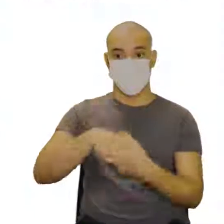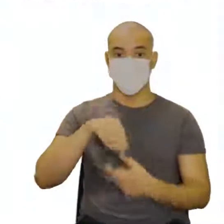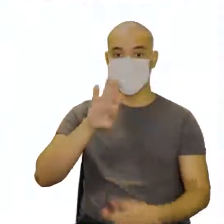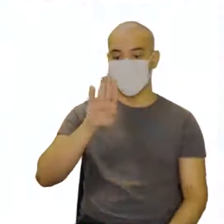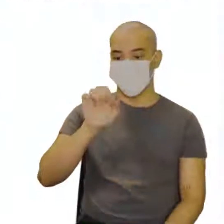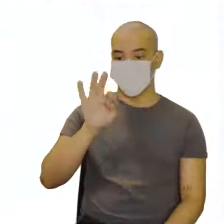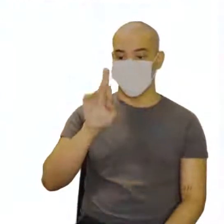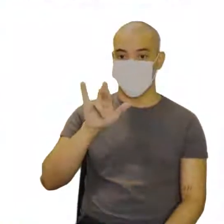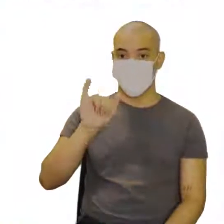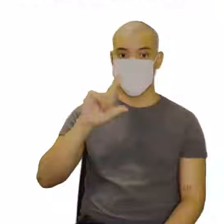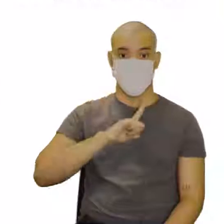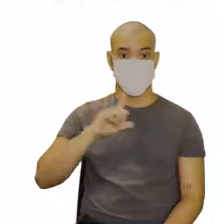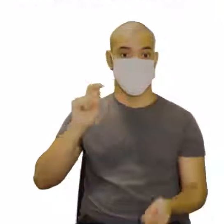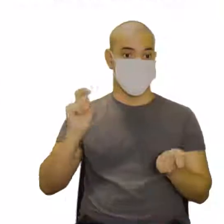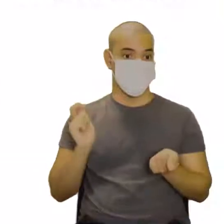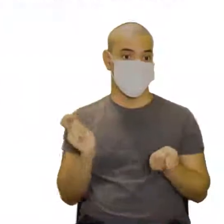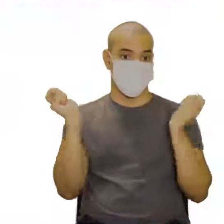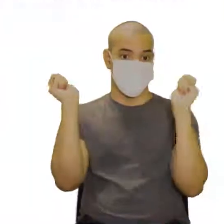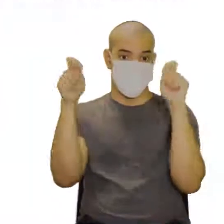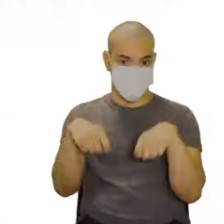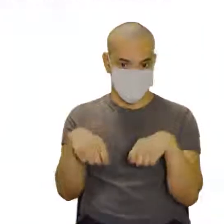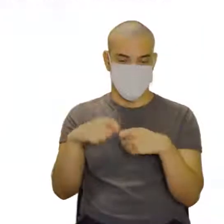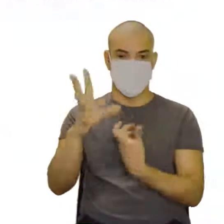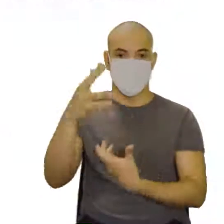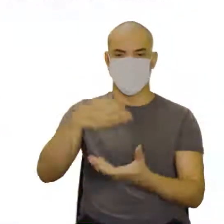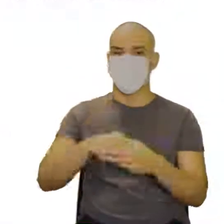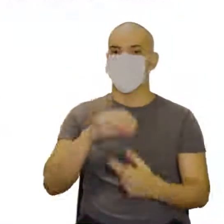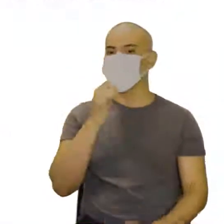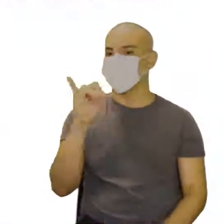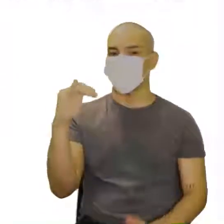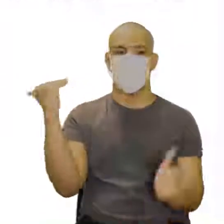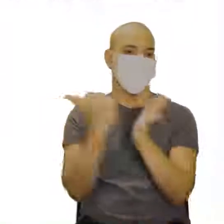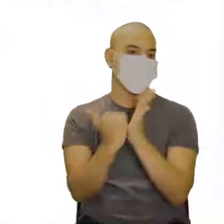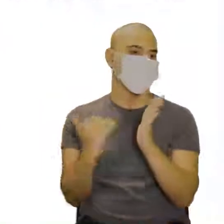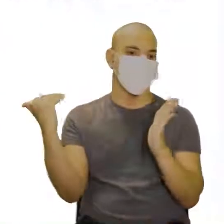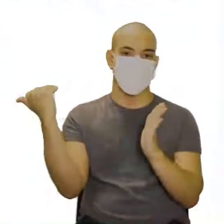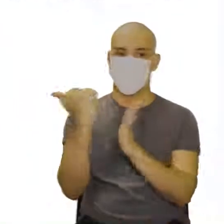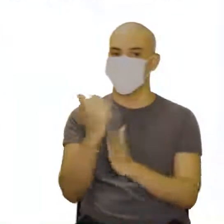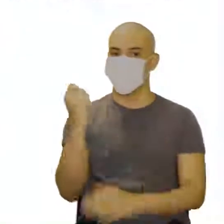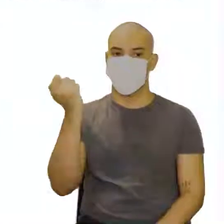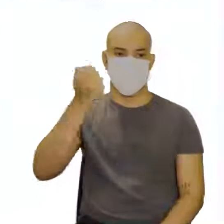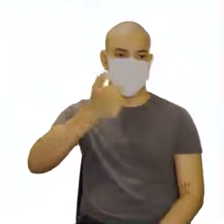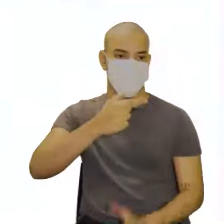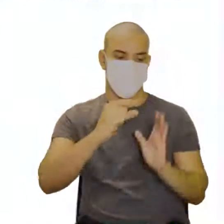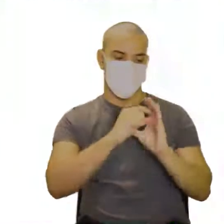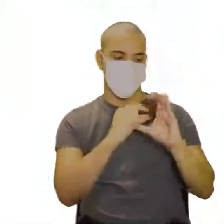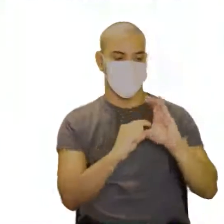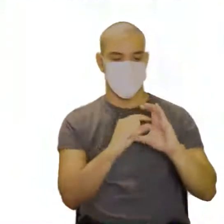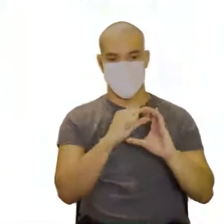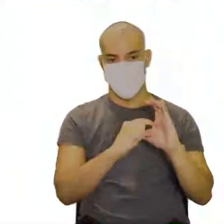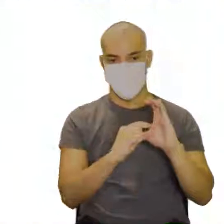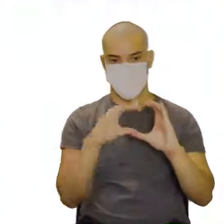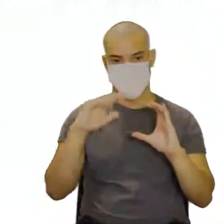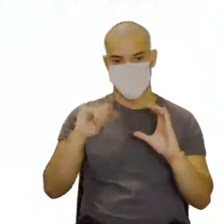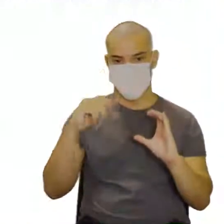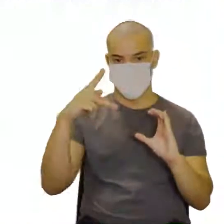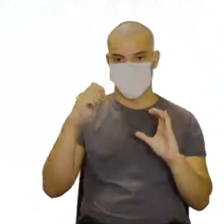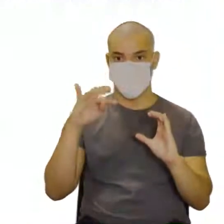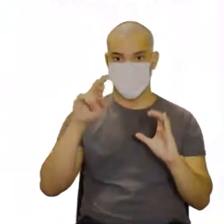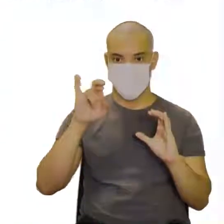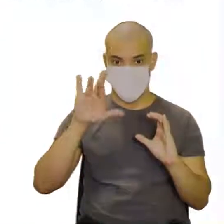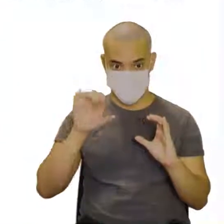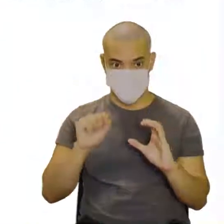uma capacidade de armazenamento de energia muito maior do que a dos capacitores, ok? Então, a